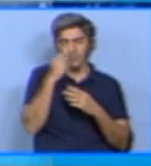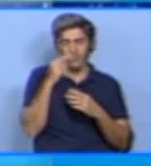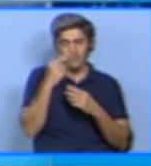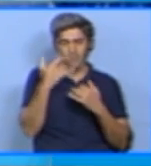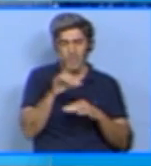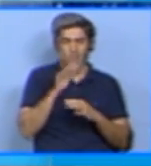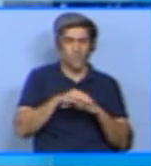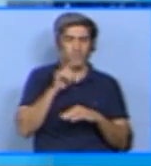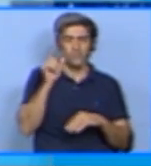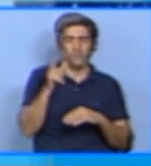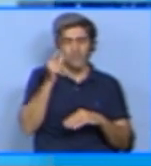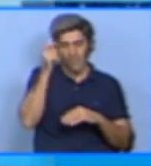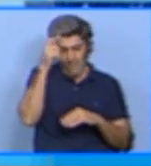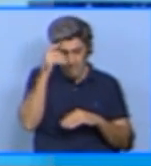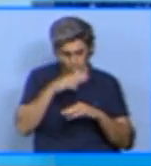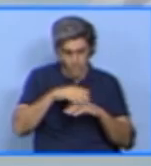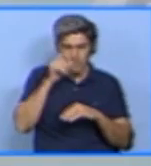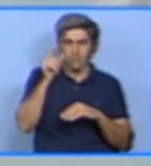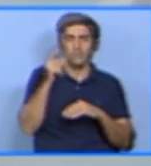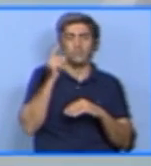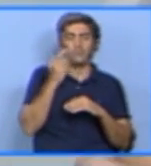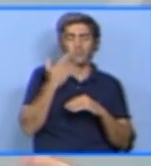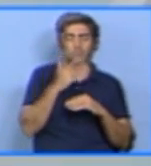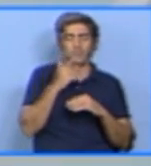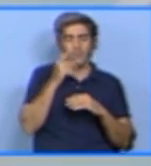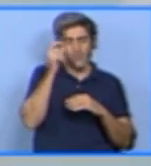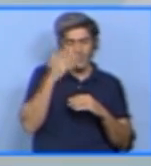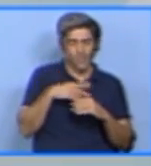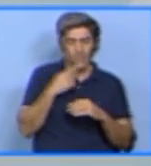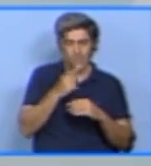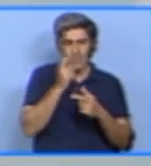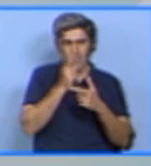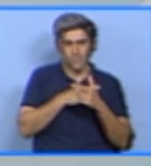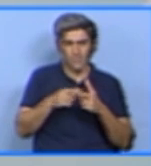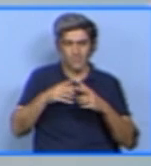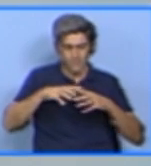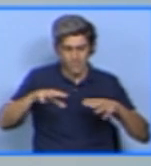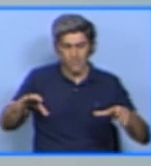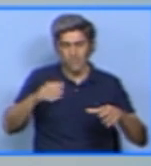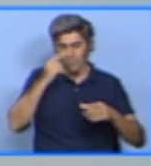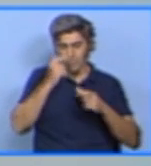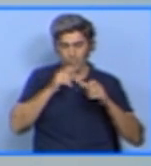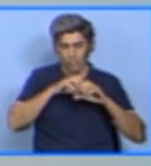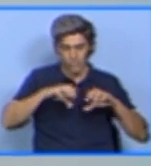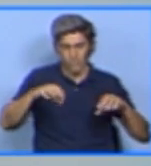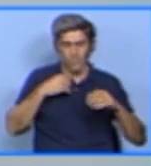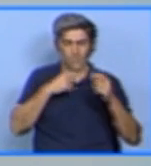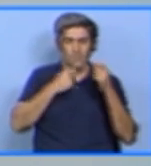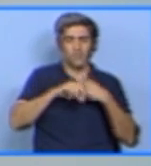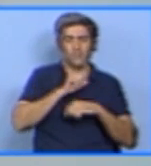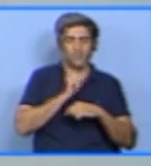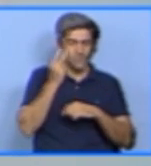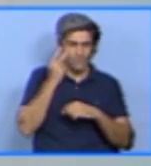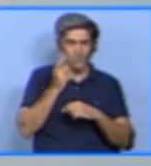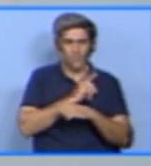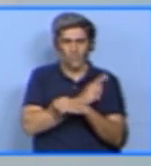do mal e do diabo. Porque o diabo significa divisão. E vender a minha vida a